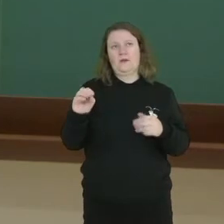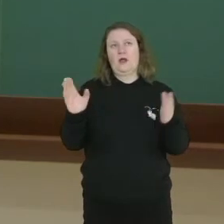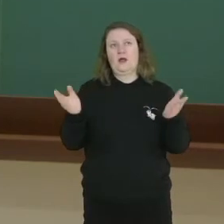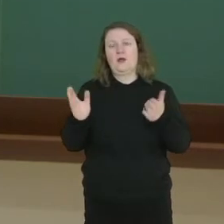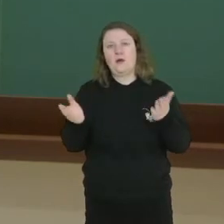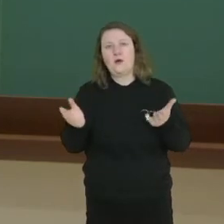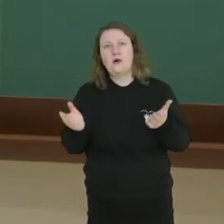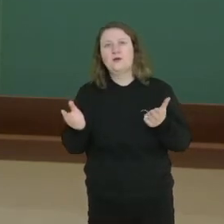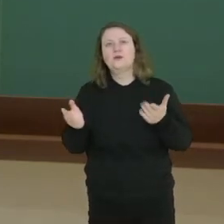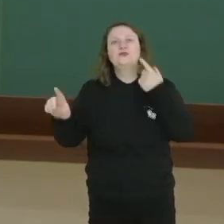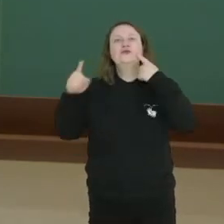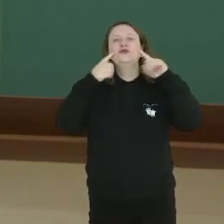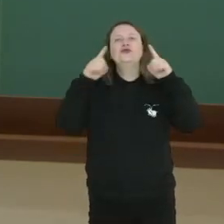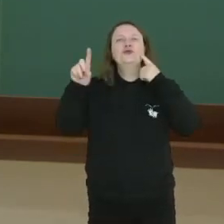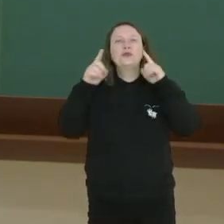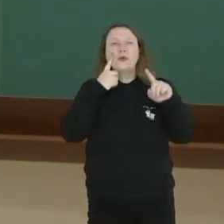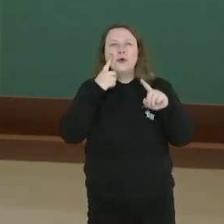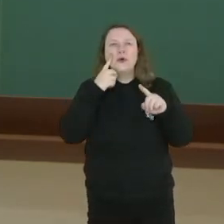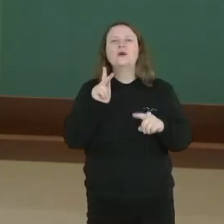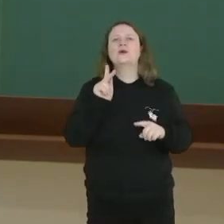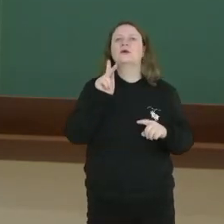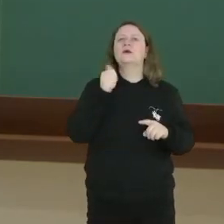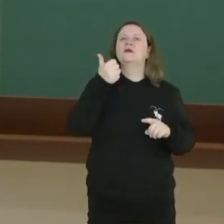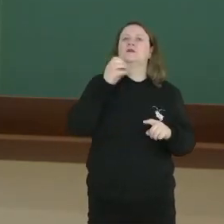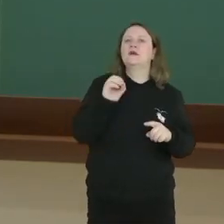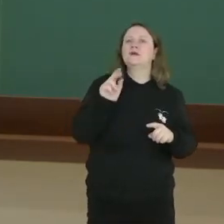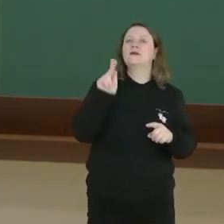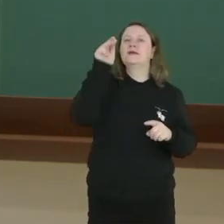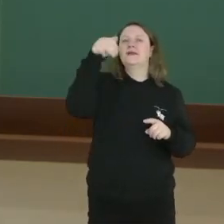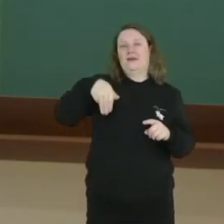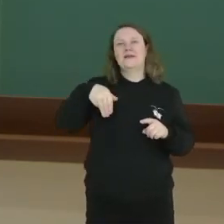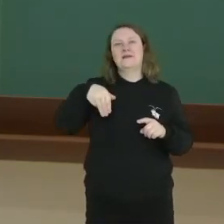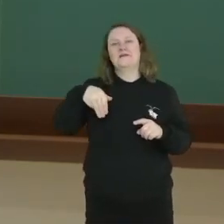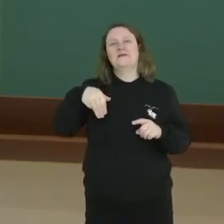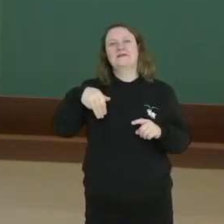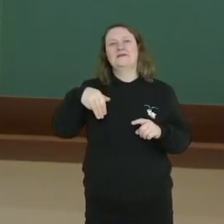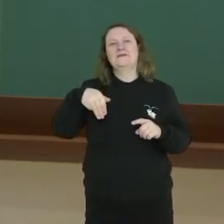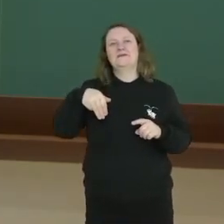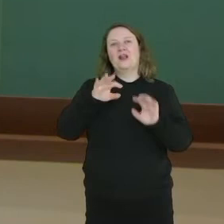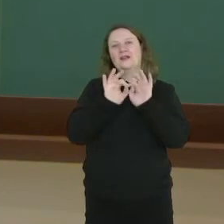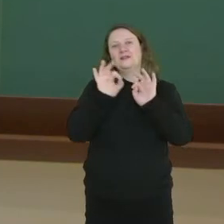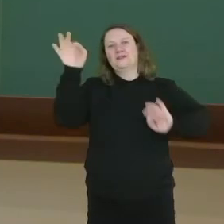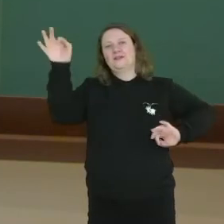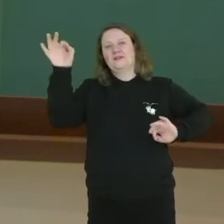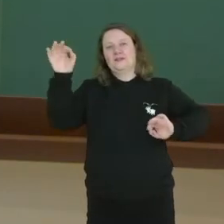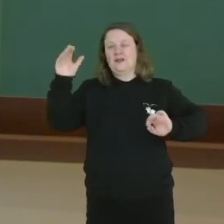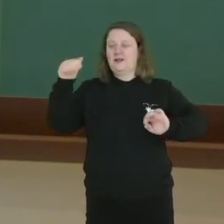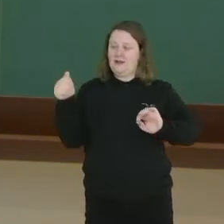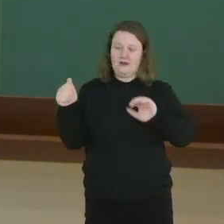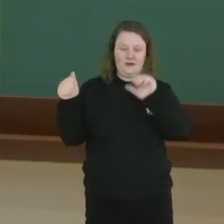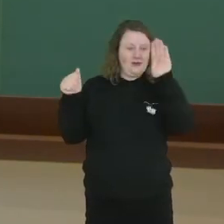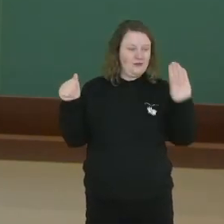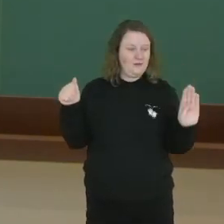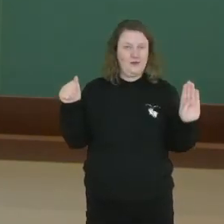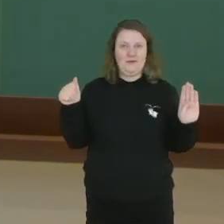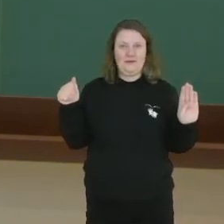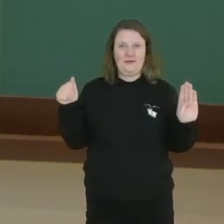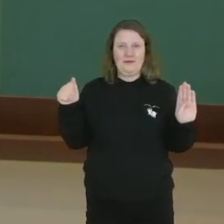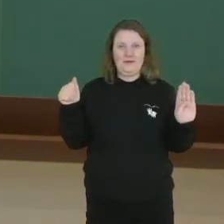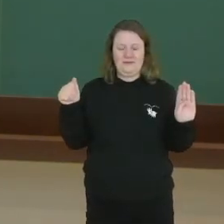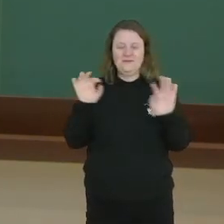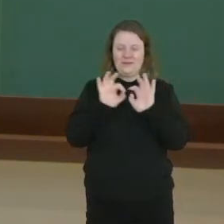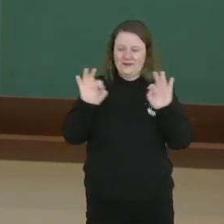falando em quilômetros, né? Então são 10 km, 10 quilômetros a distância entre as duas cidades. Olha que